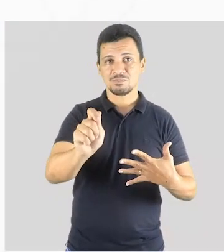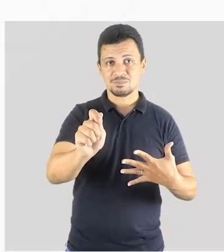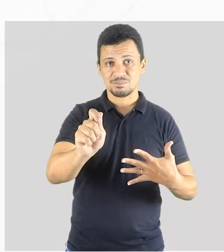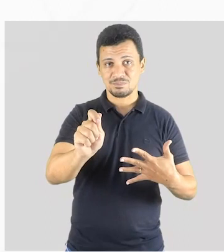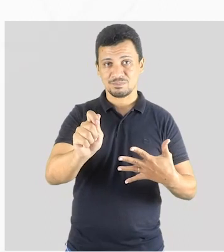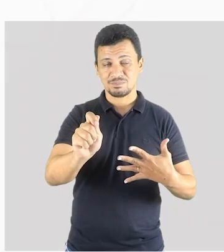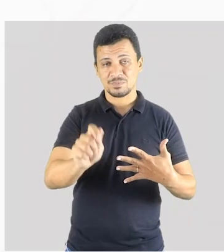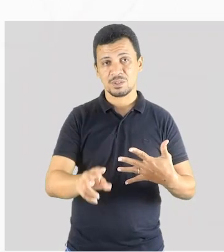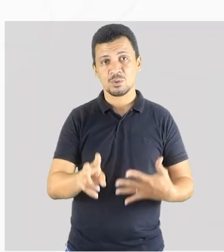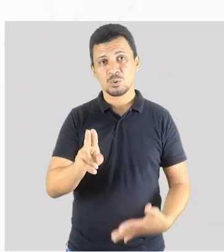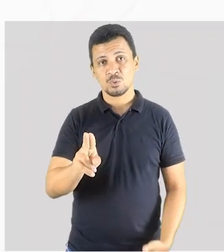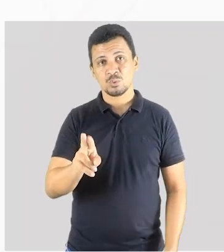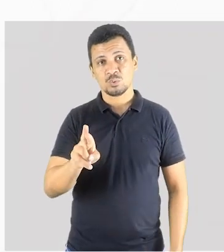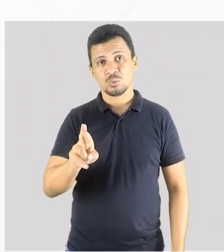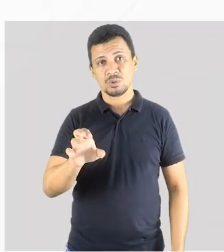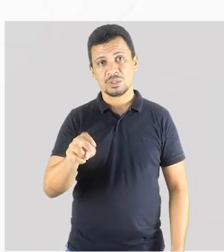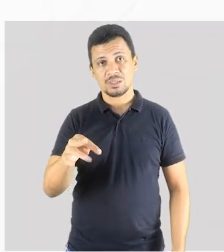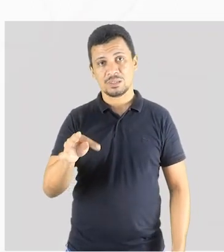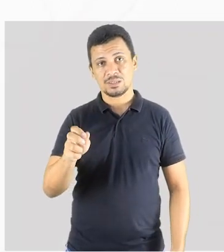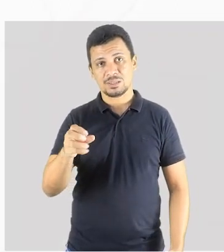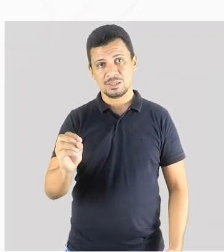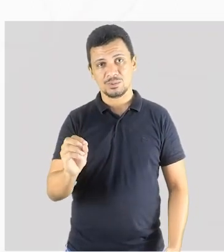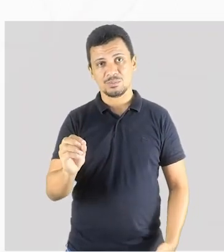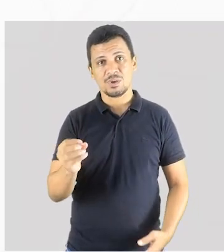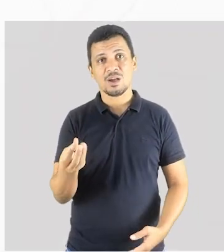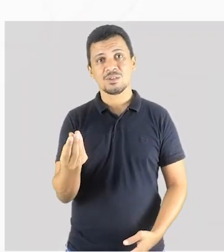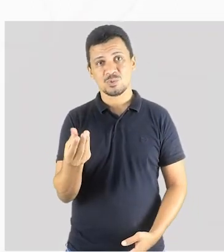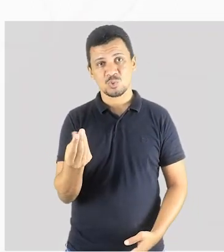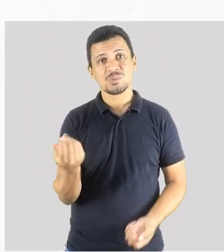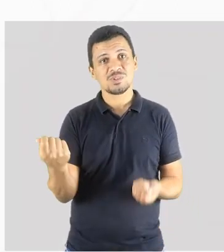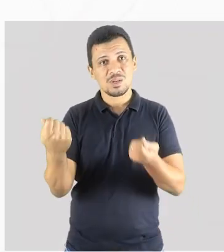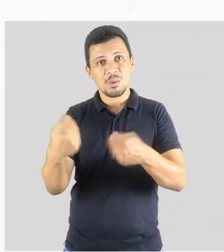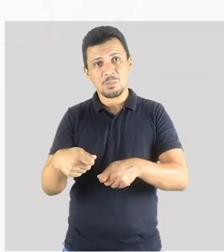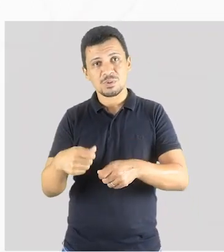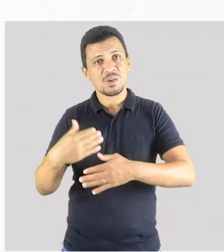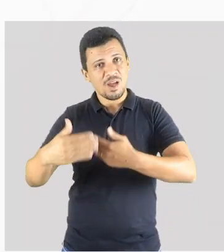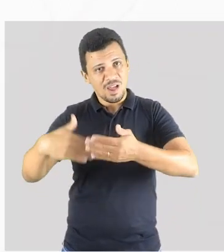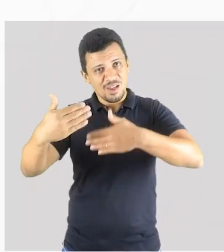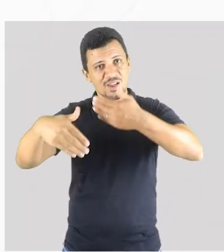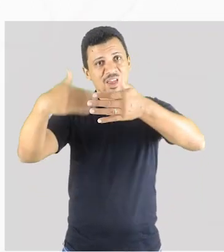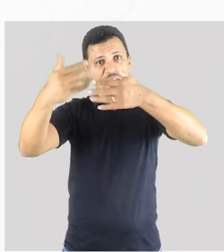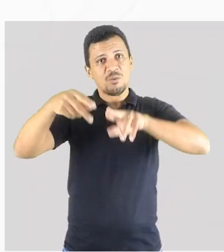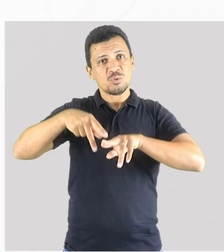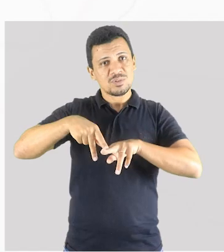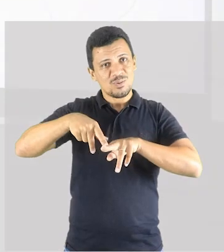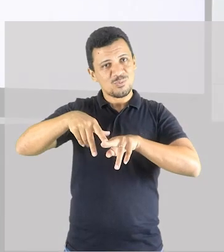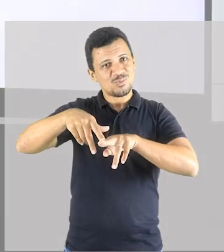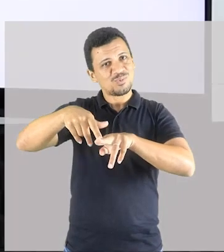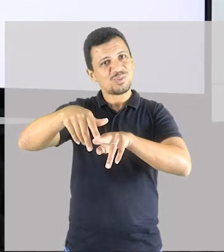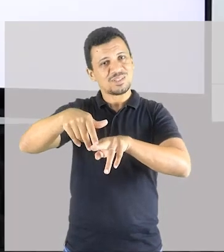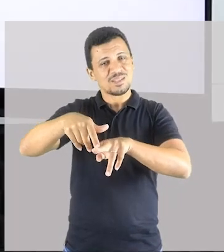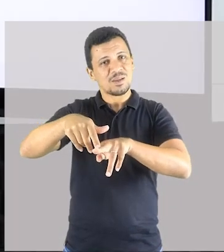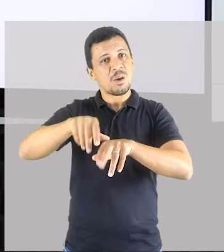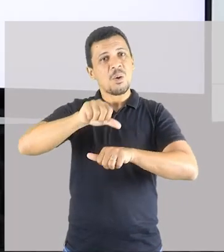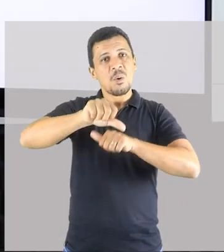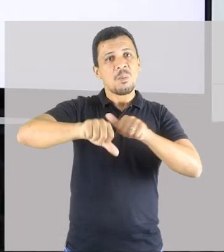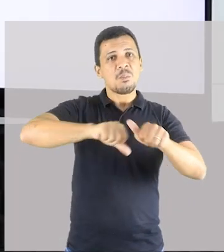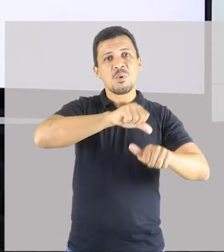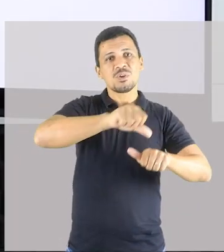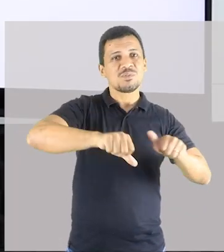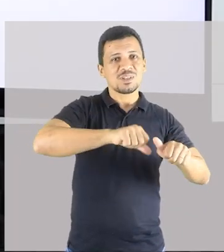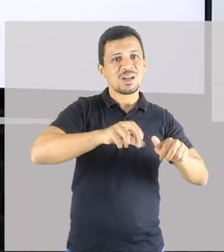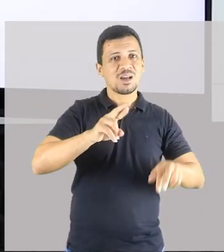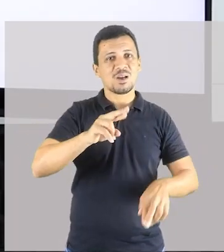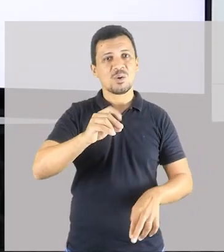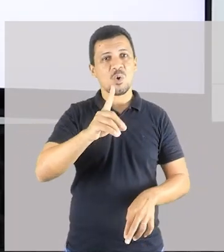né? Letra A, uretano, que foi a substância que permitiu ter uma evolução do skate com a modificação da